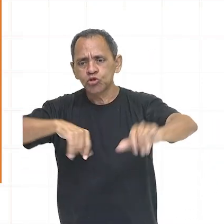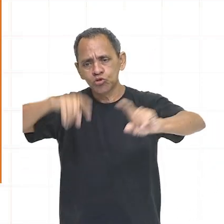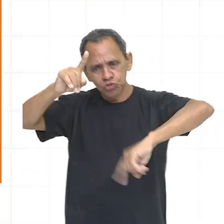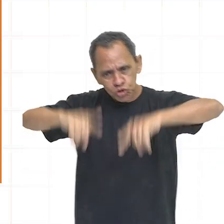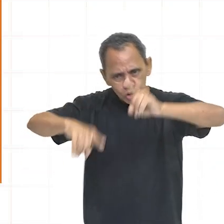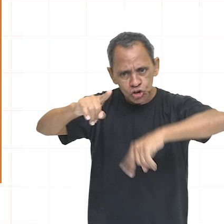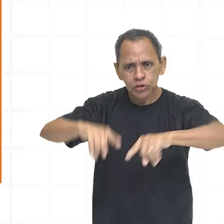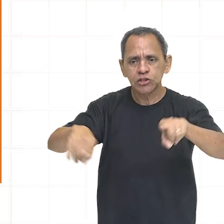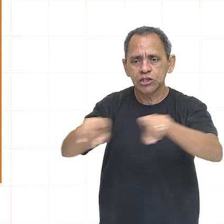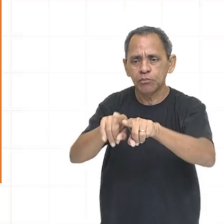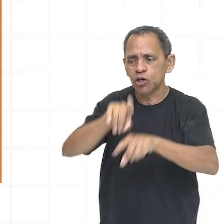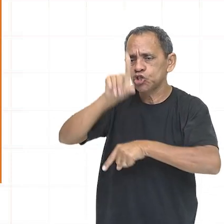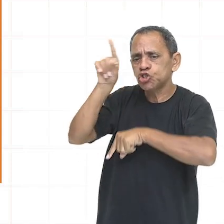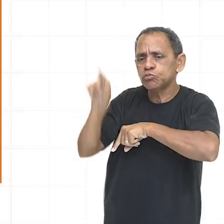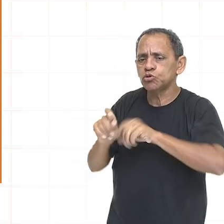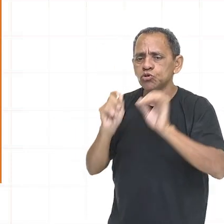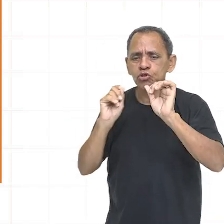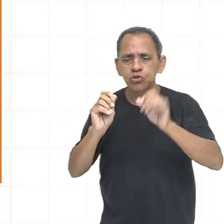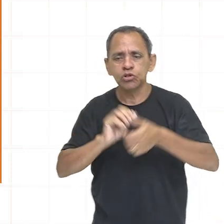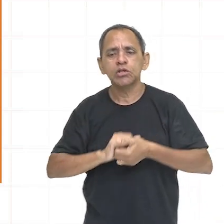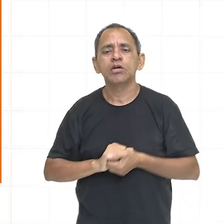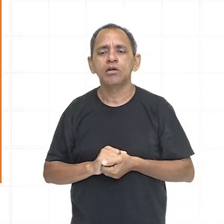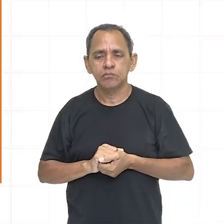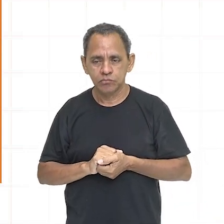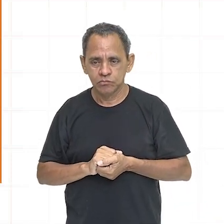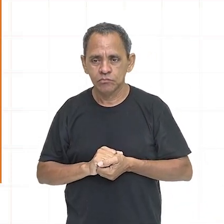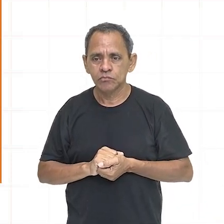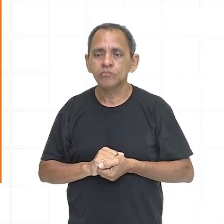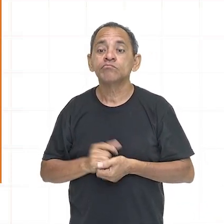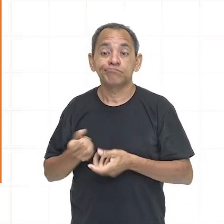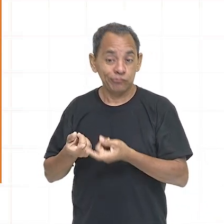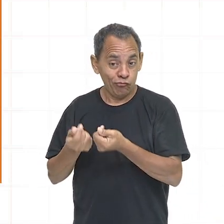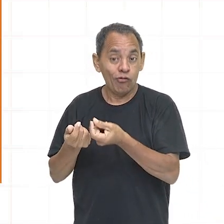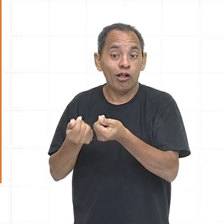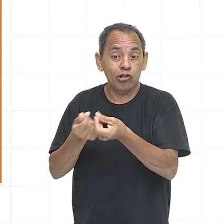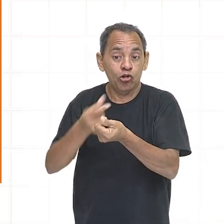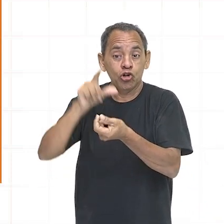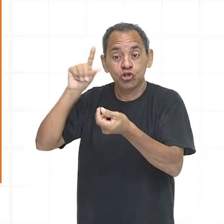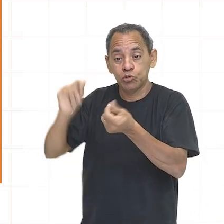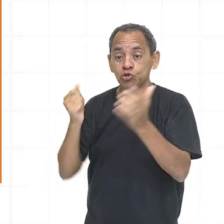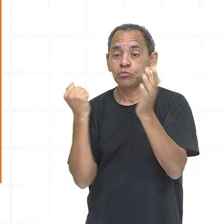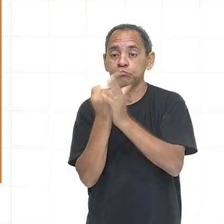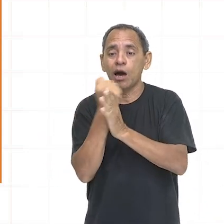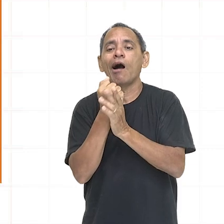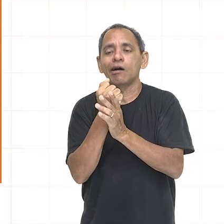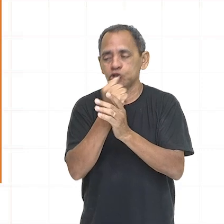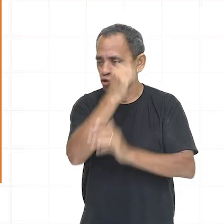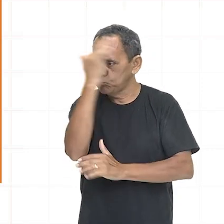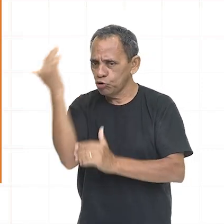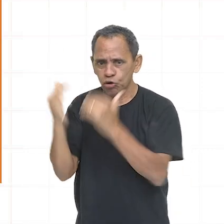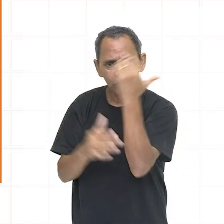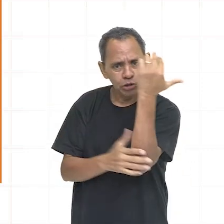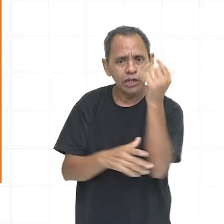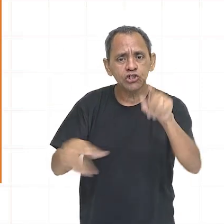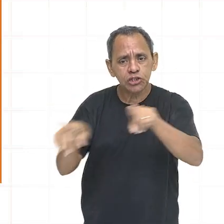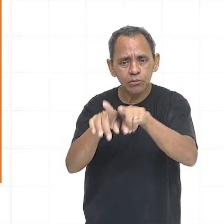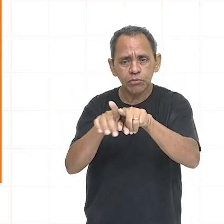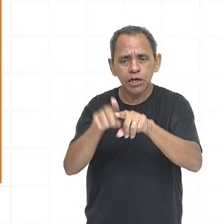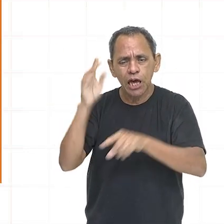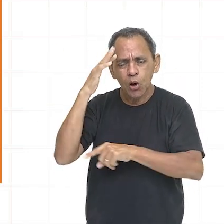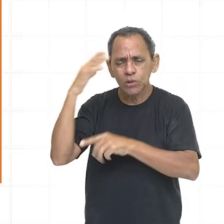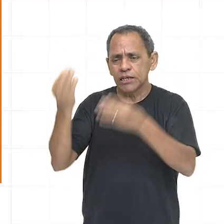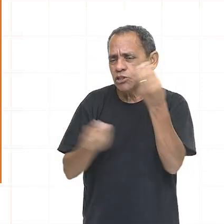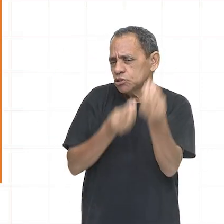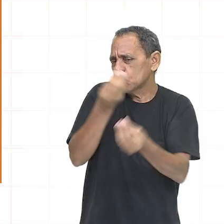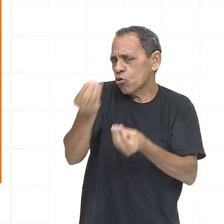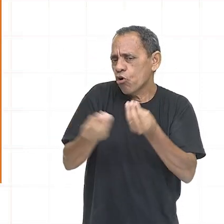acaba reduzindo tanto a parte dos custos quanto a parte aí de impactos ambientais que possam ocorrer com a